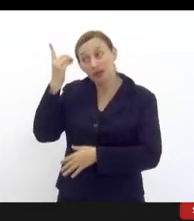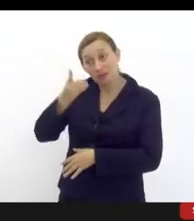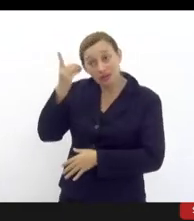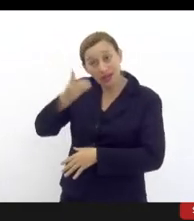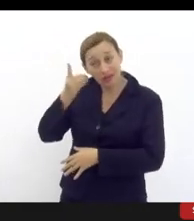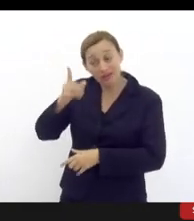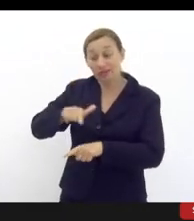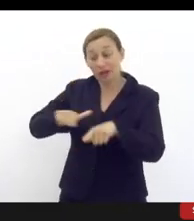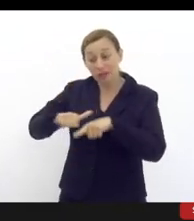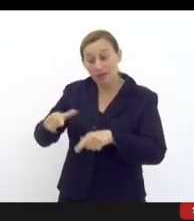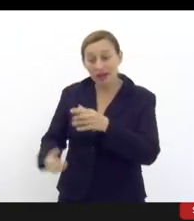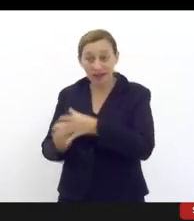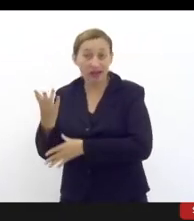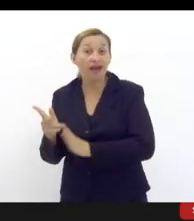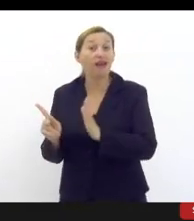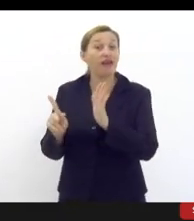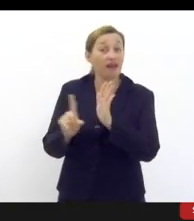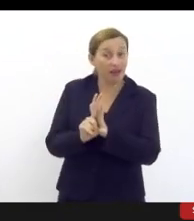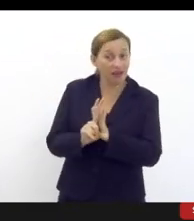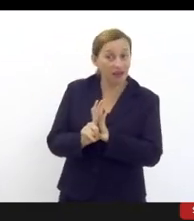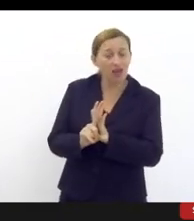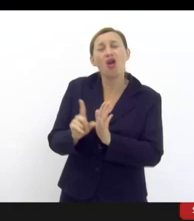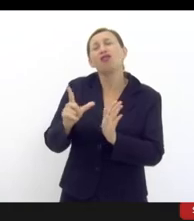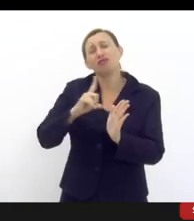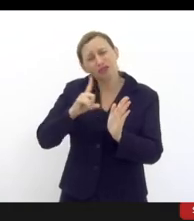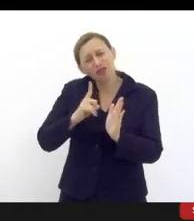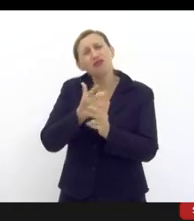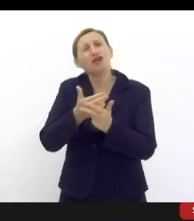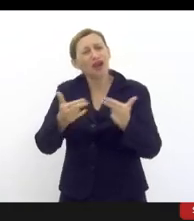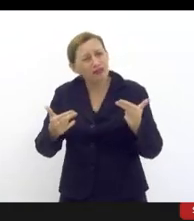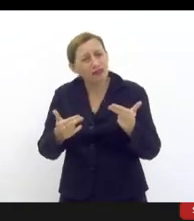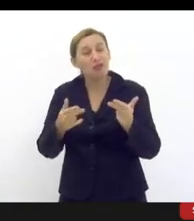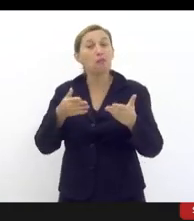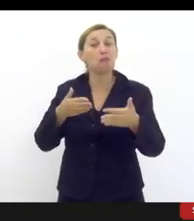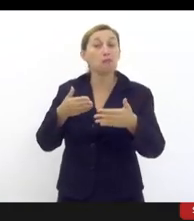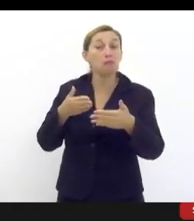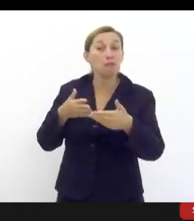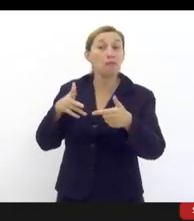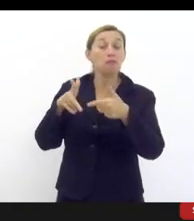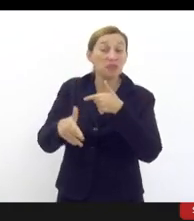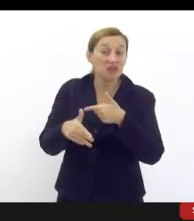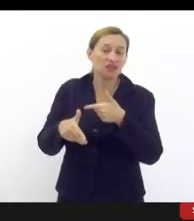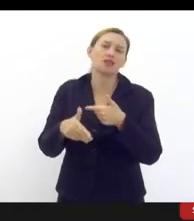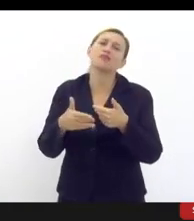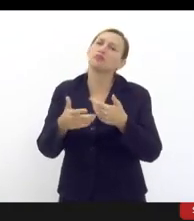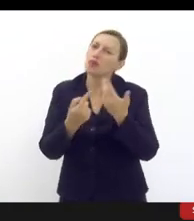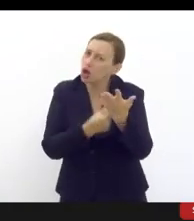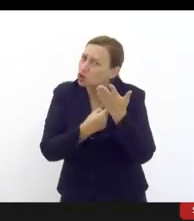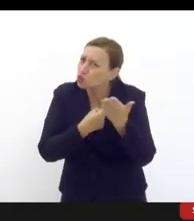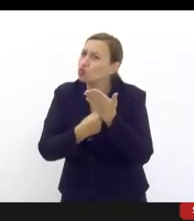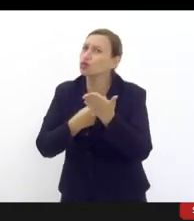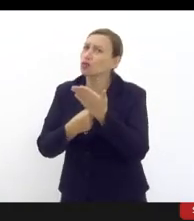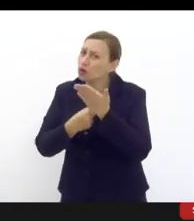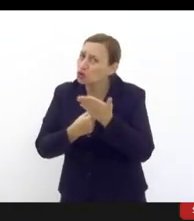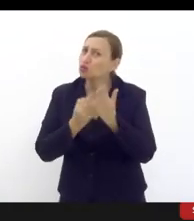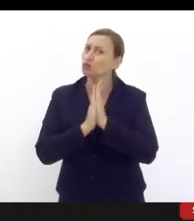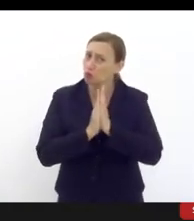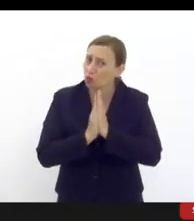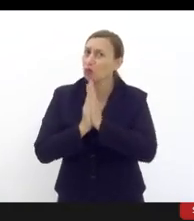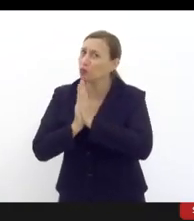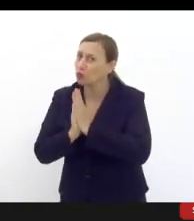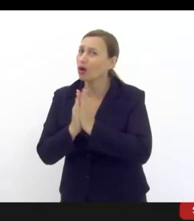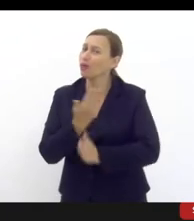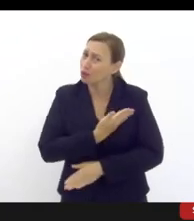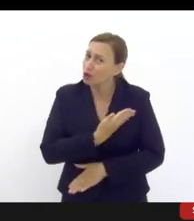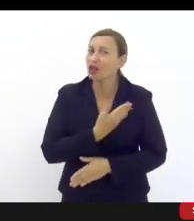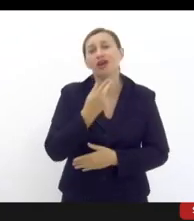lei, né? Eu tenho várias leis aí paradas. Me ajuda aí, querido colega, companheiro e amigo.